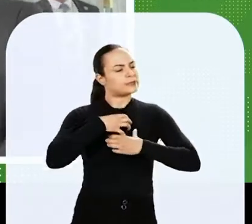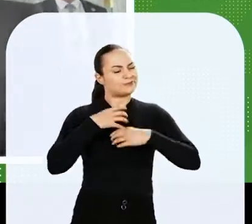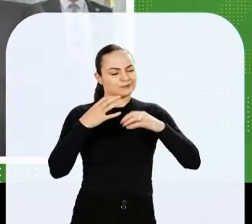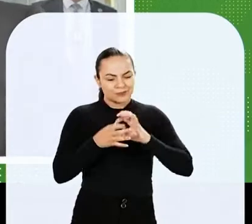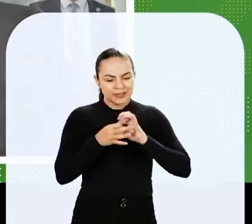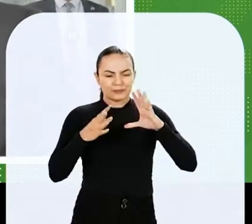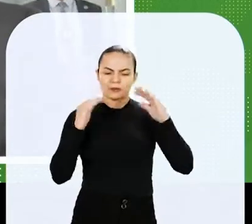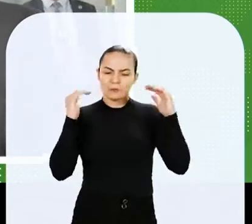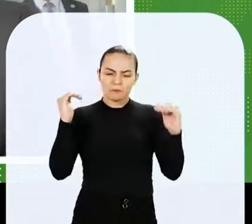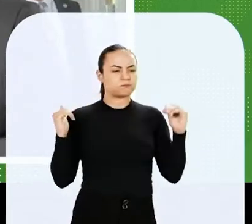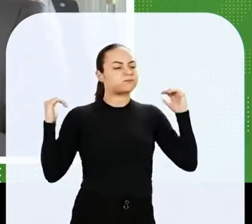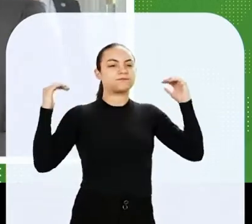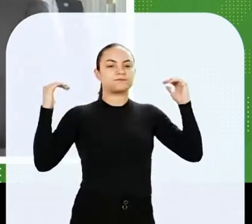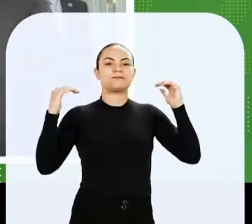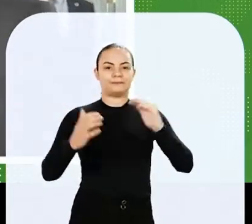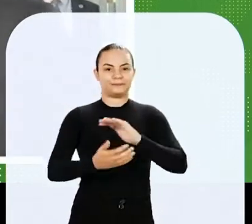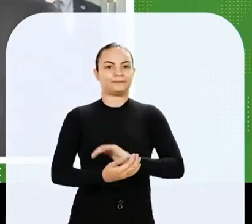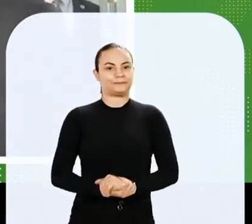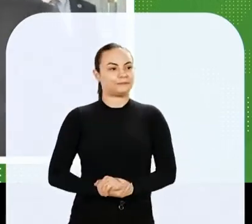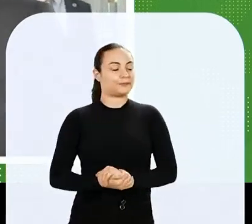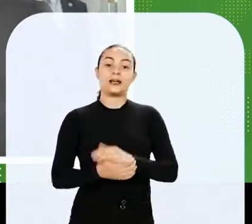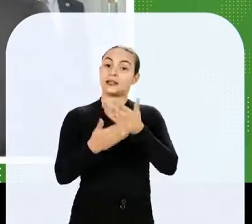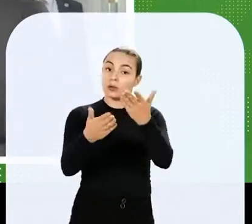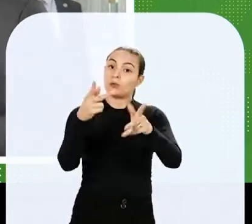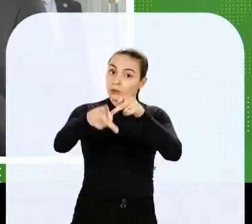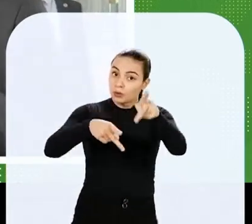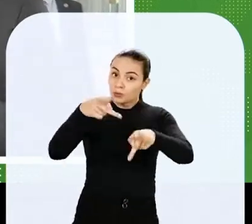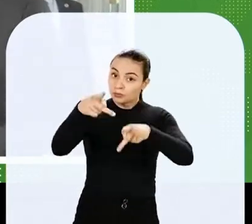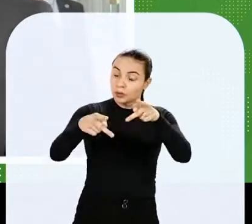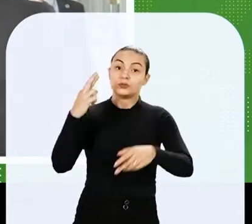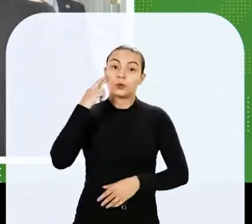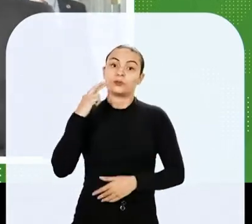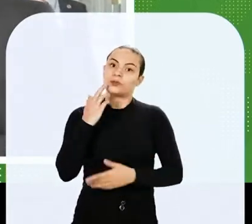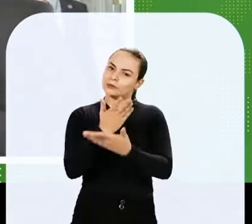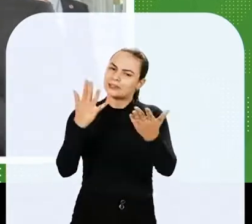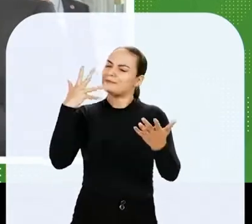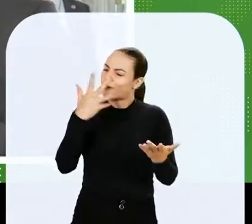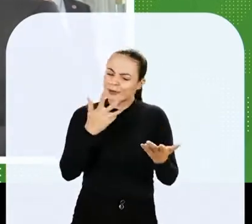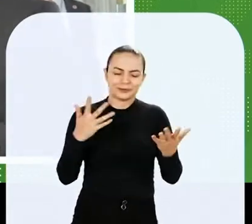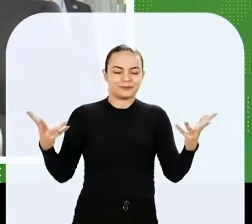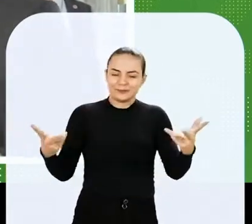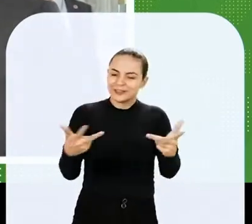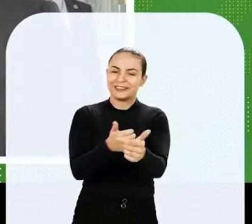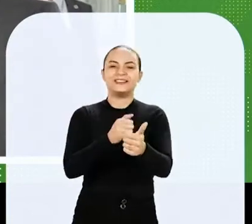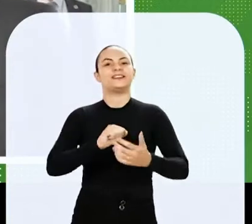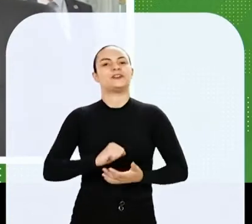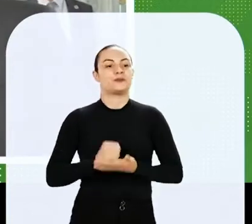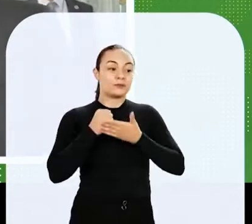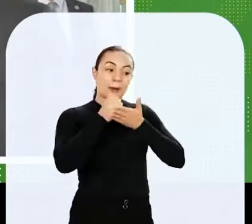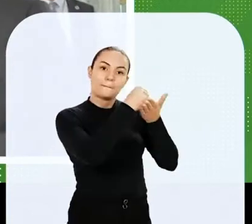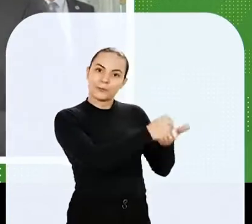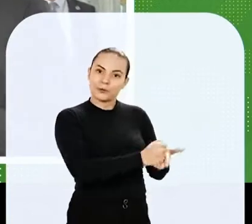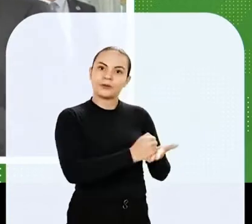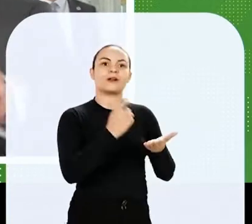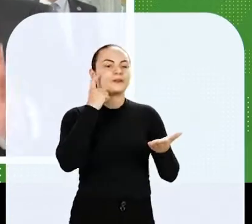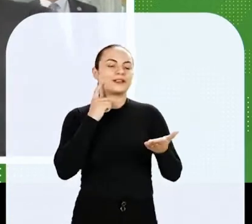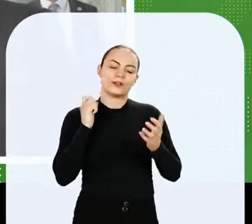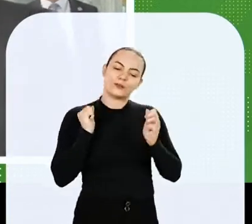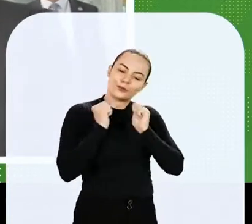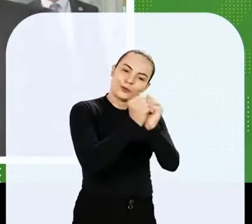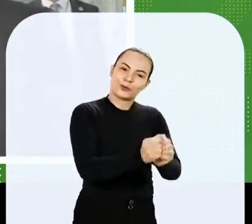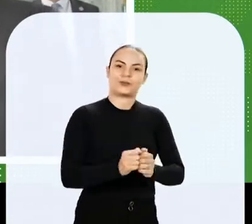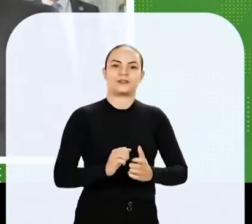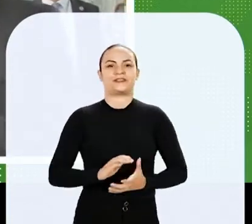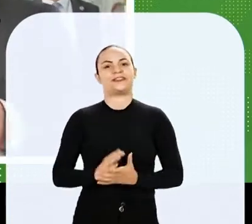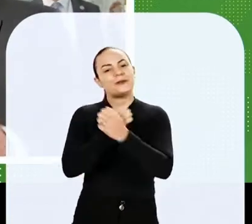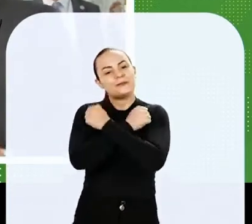do povo nordestino. Todos nós temos na alma a liberdade acima de tudo. Então, o povo de